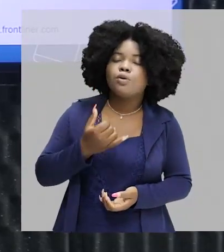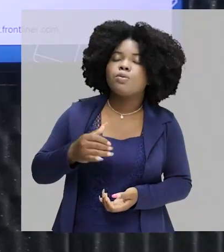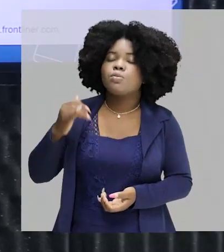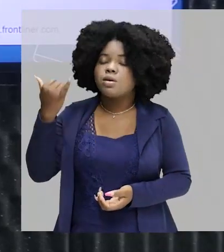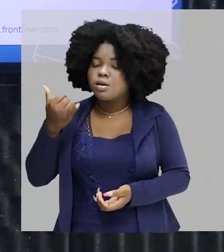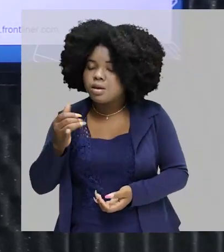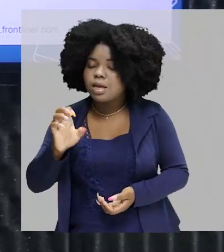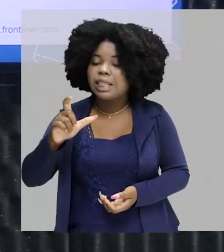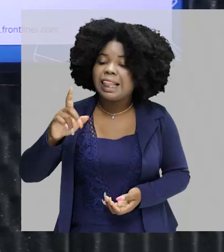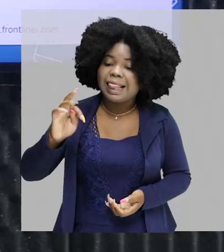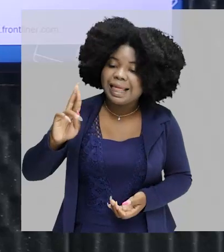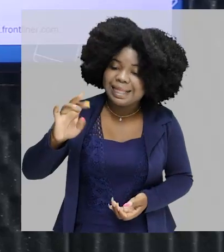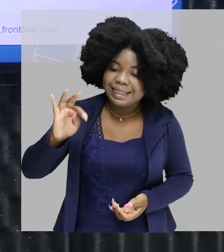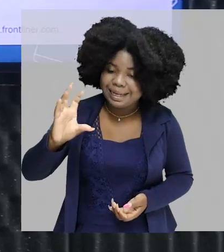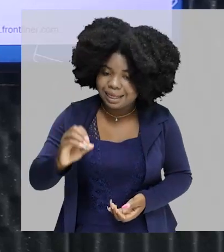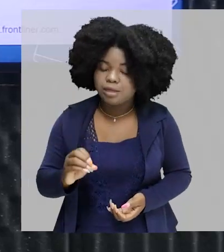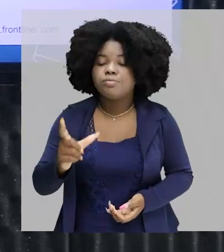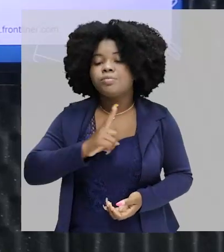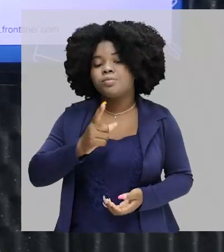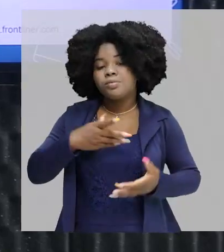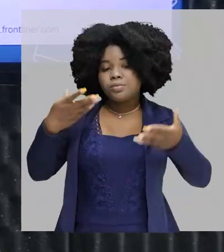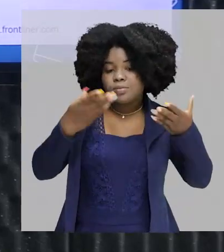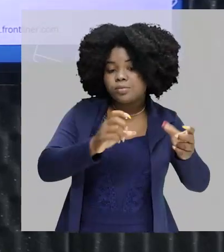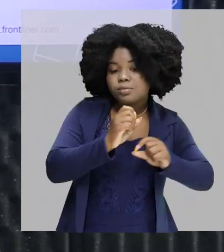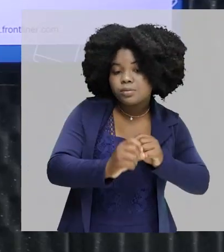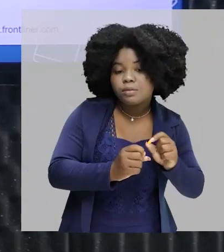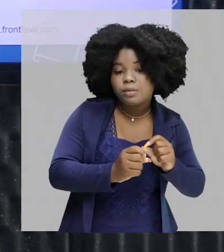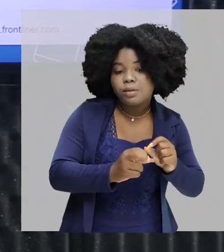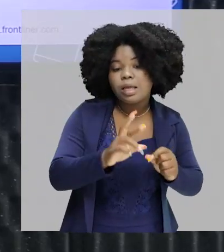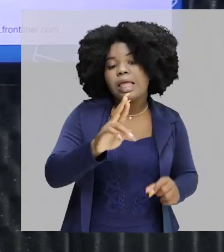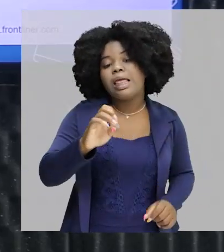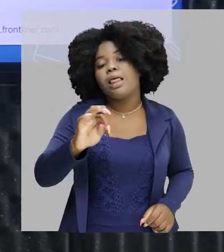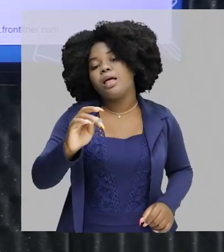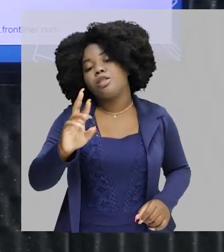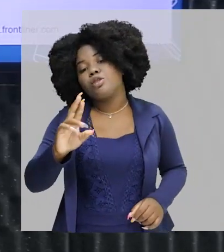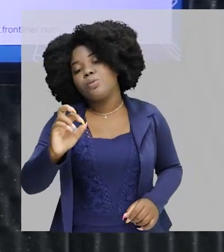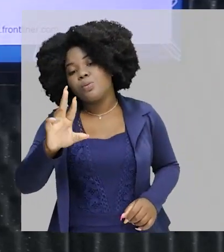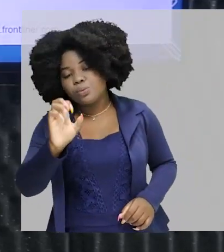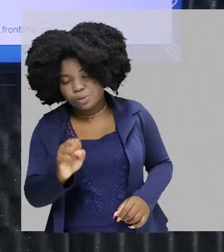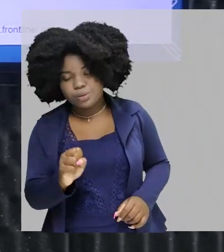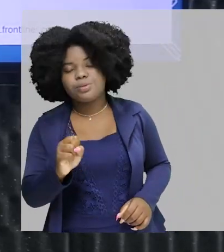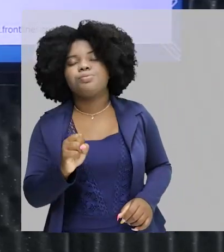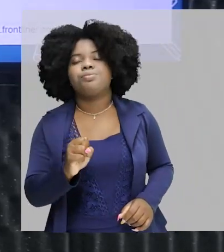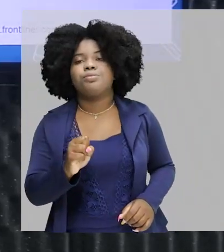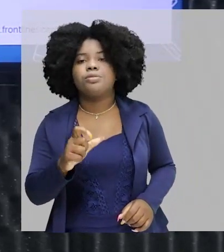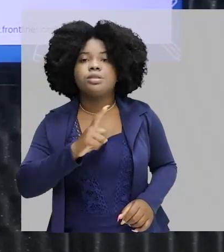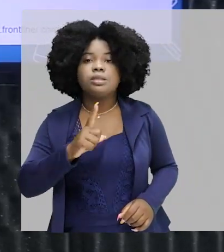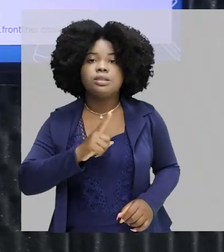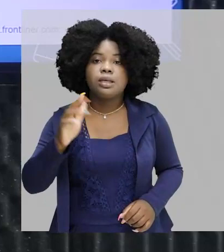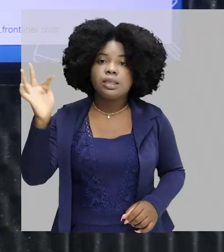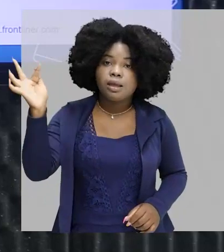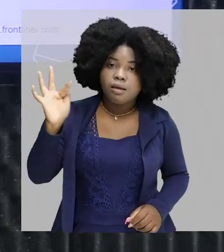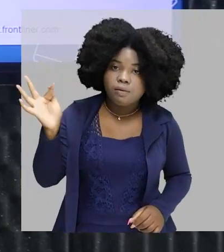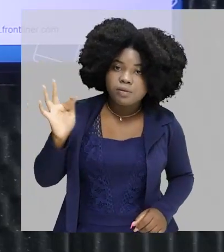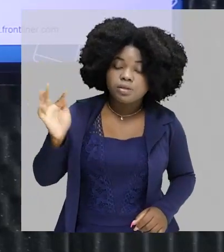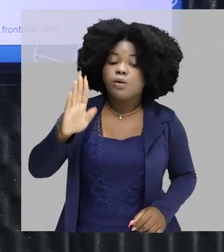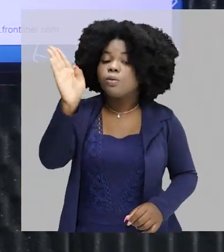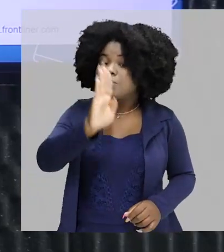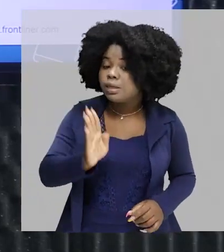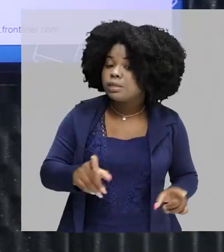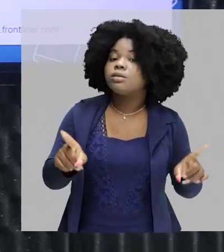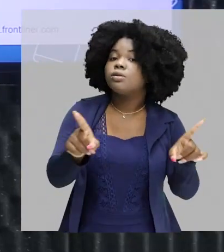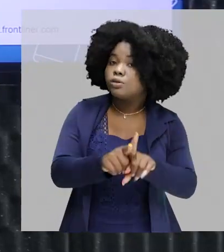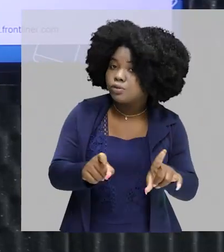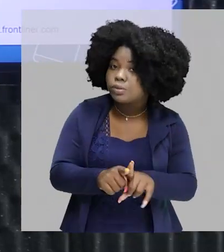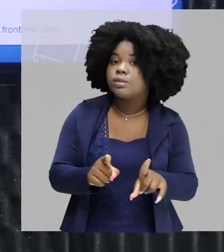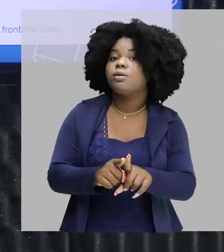né, da energia, ela tem sua fonte, sua origem nos reatores nucleares presentes na França. O Brasil